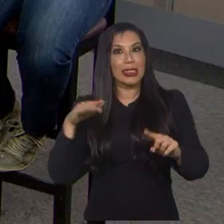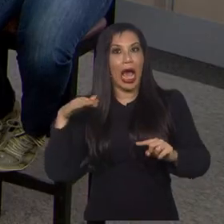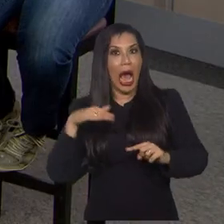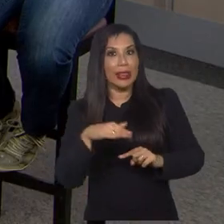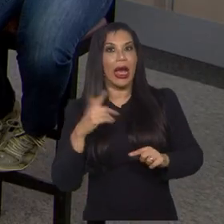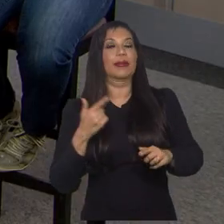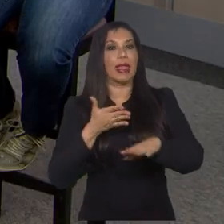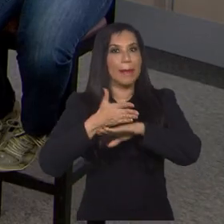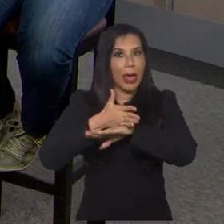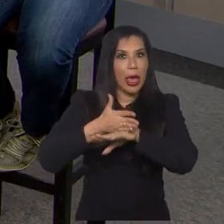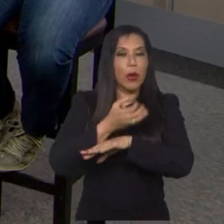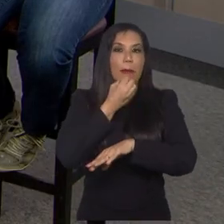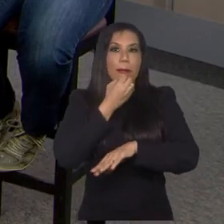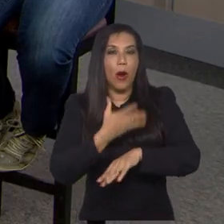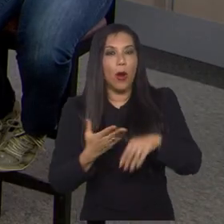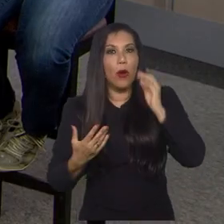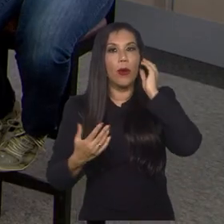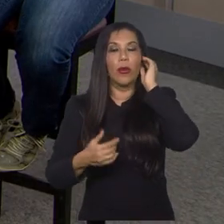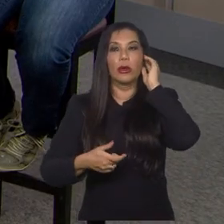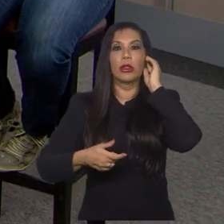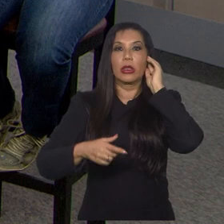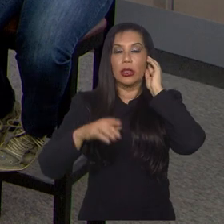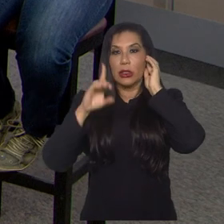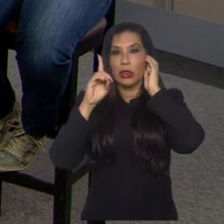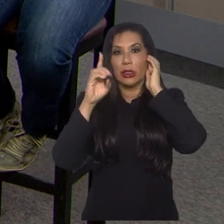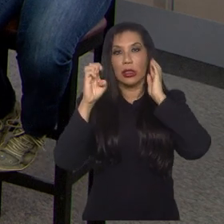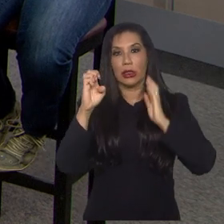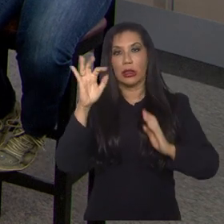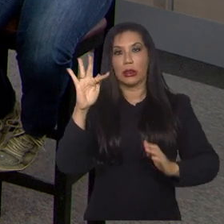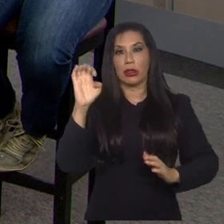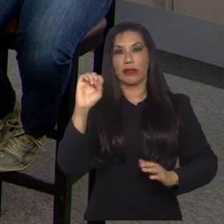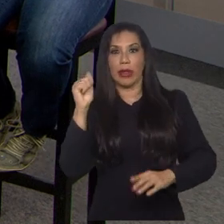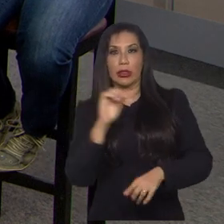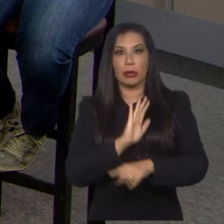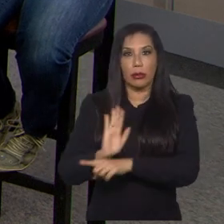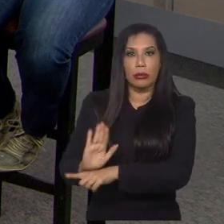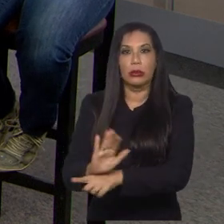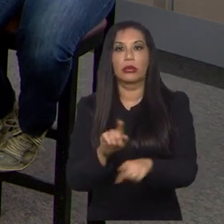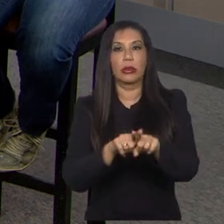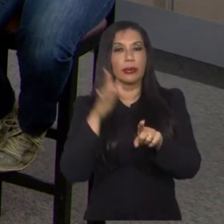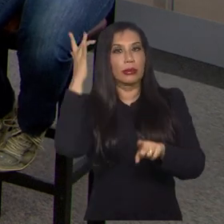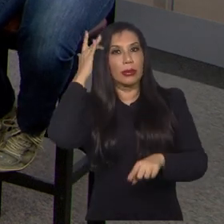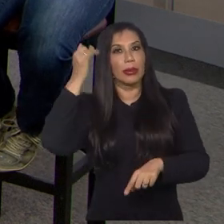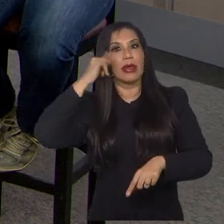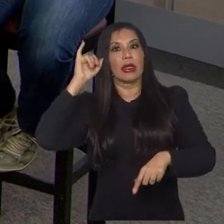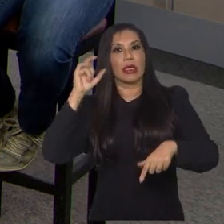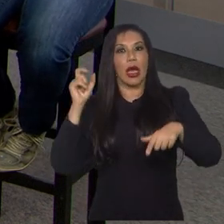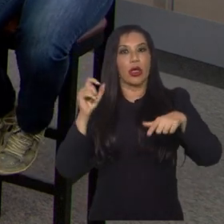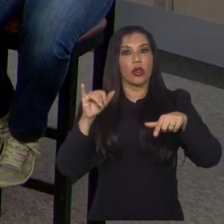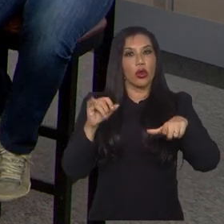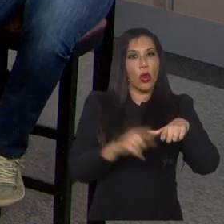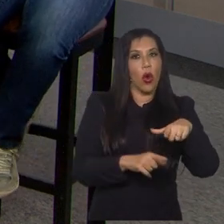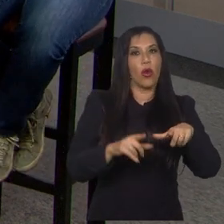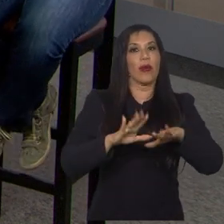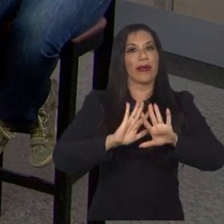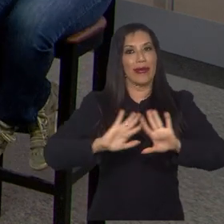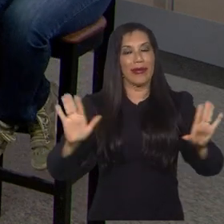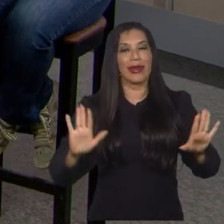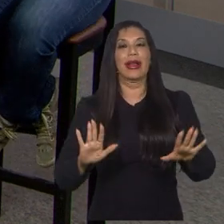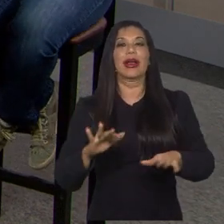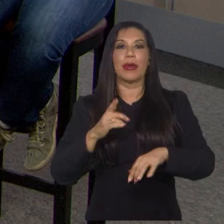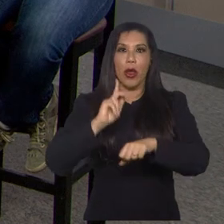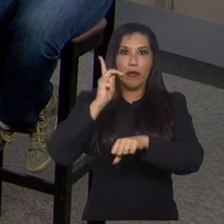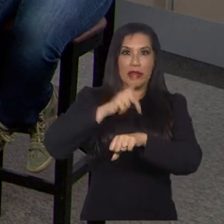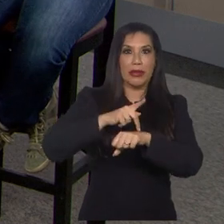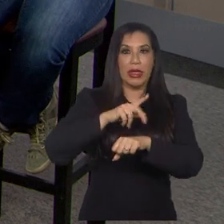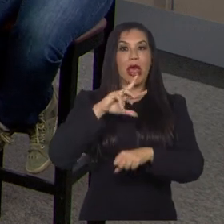ter um meio-campo que funcione, que é a liga que a Amanda colocou, e uma defesa que seja eficiente e evite o número de gols. Aí vamos ver. Mas eu ainda acho que a Filipinas